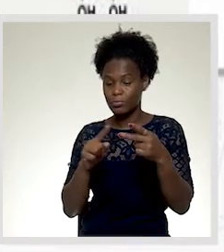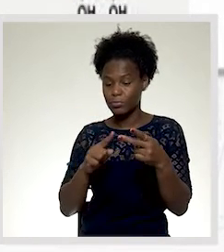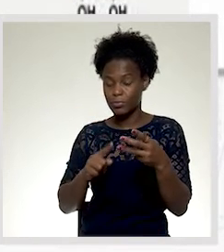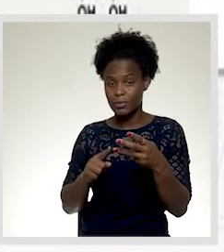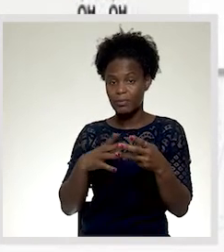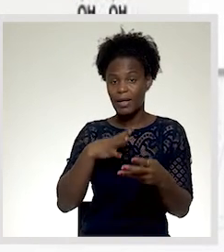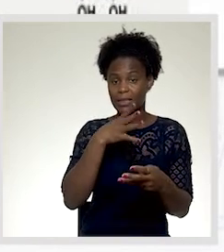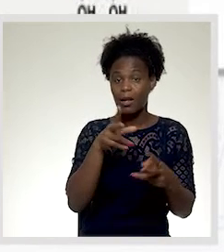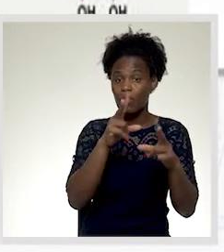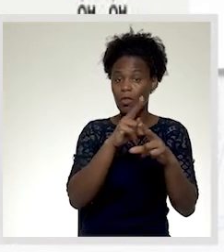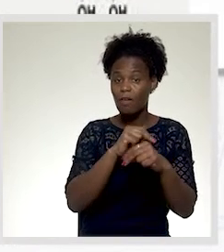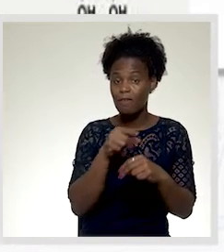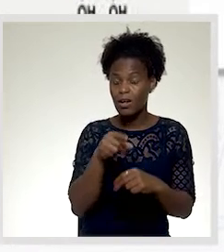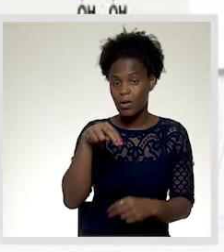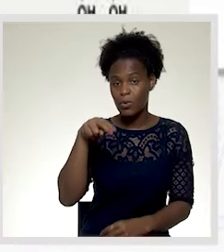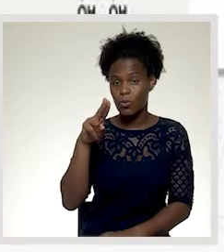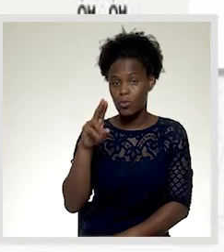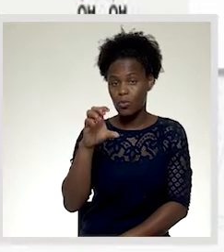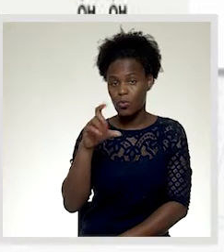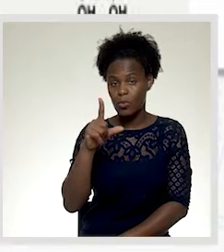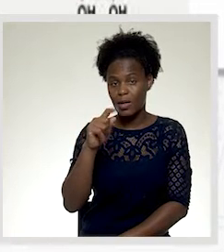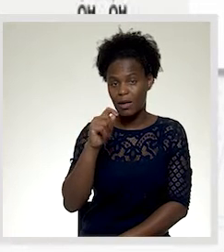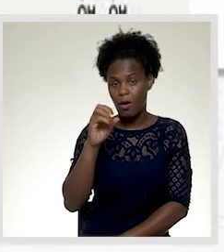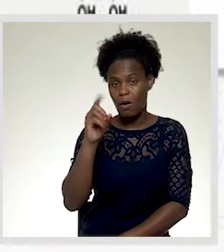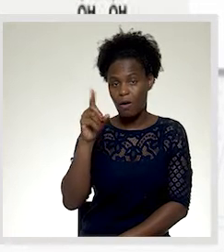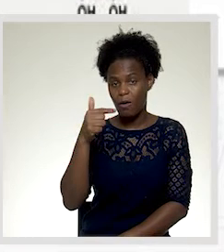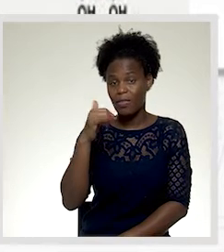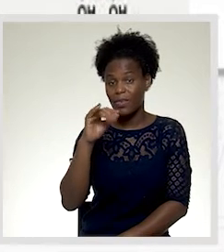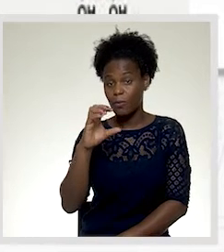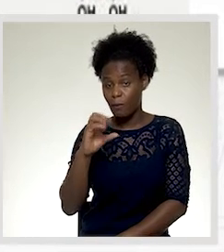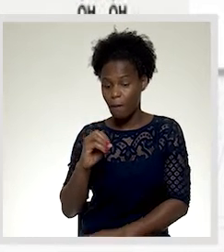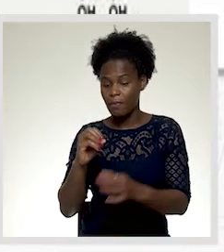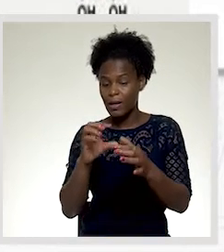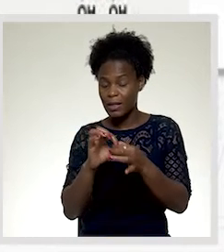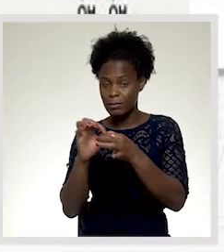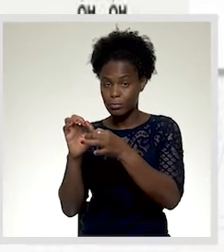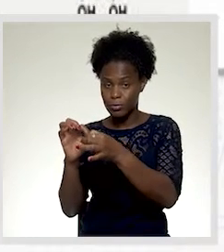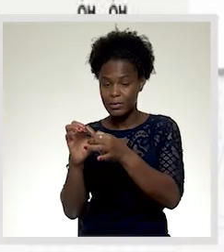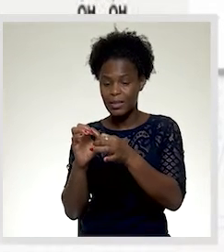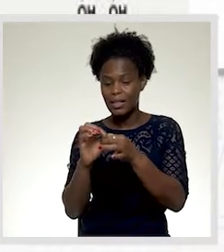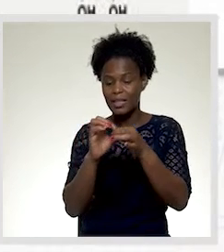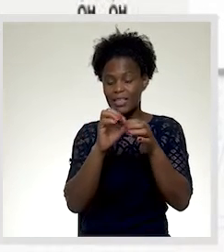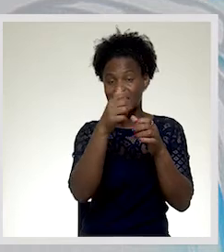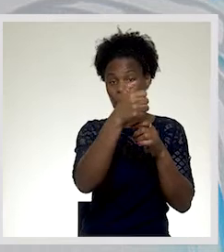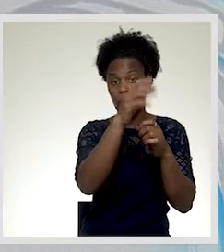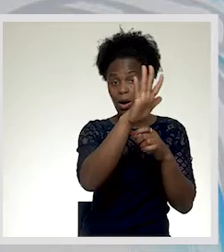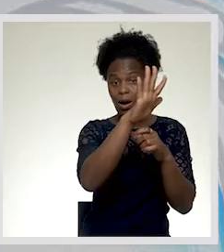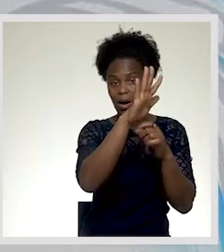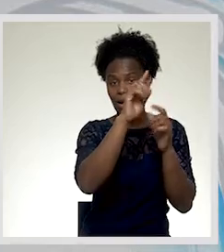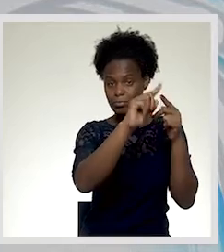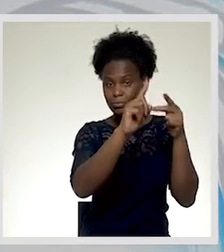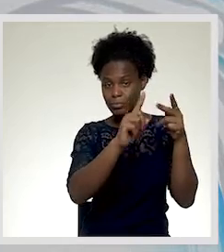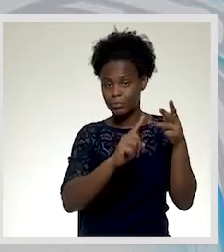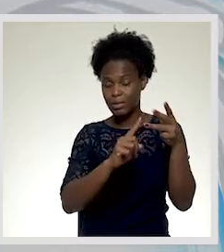que aqui, novos nucleótidos vão ligar aqui, não é? Aqui, sucessivamente, para formar uma cadeia no sentido de 5 linha,